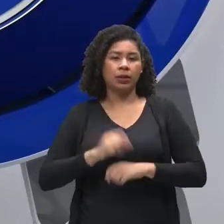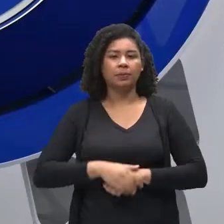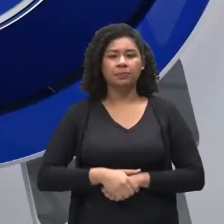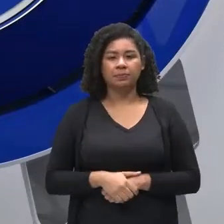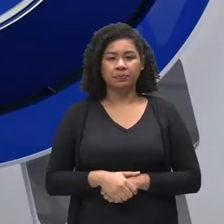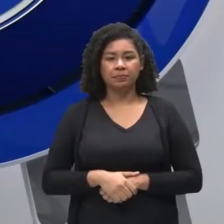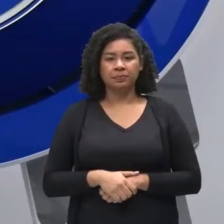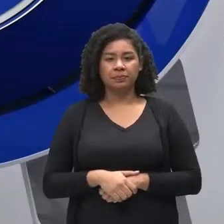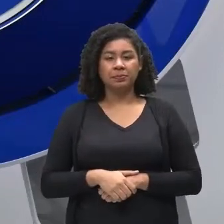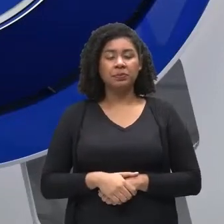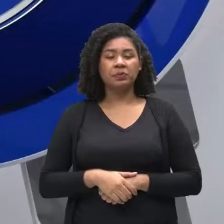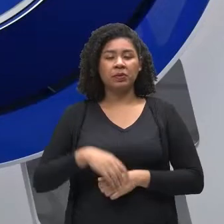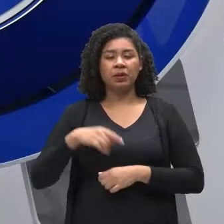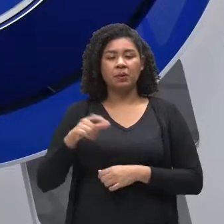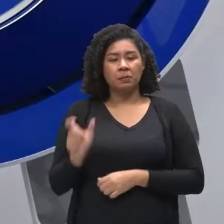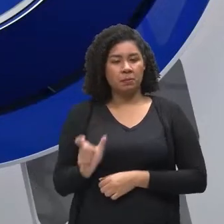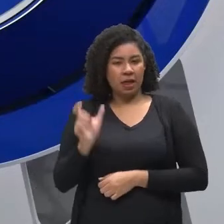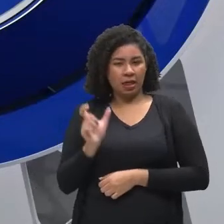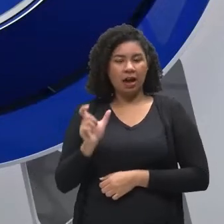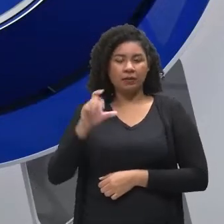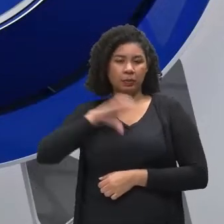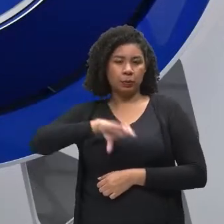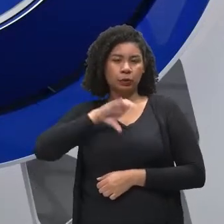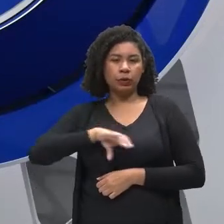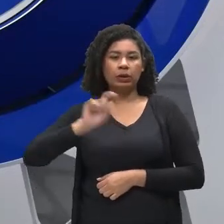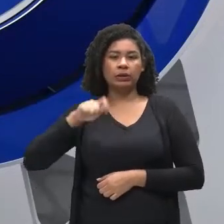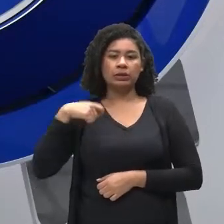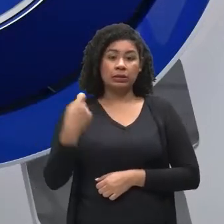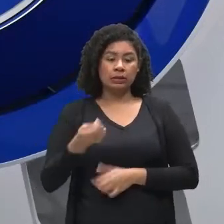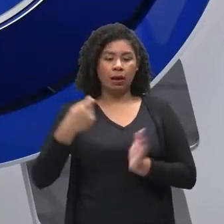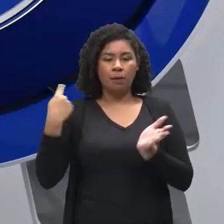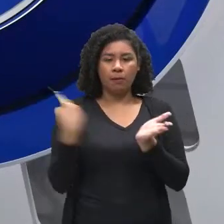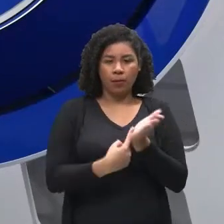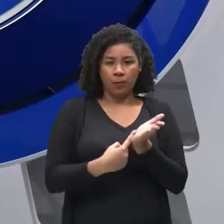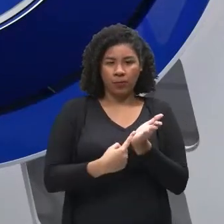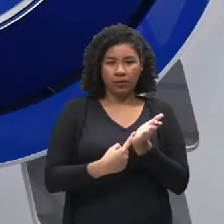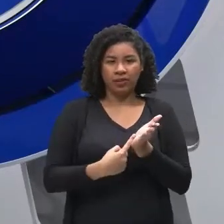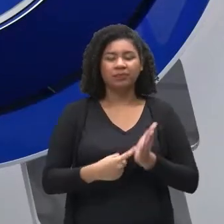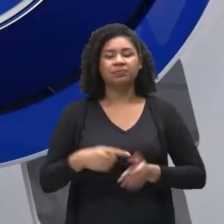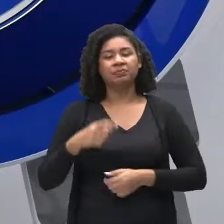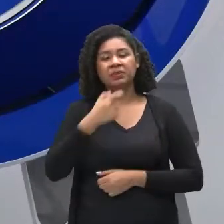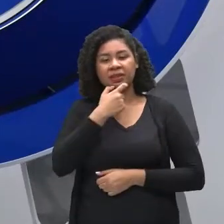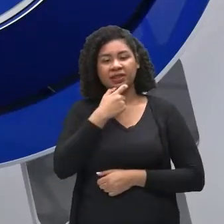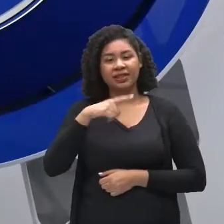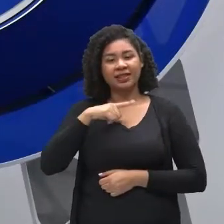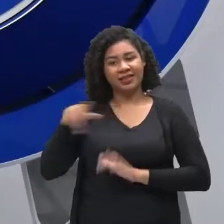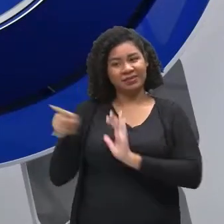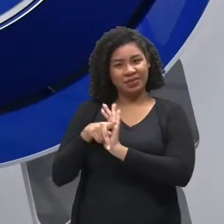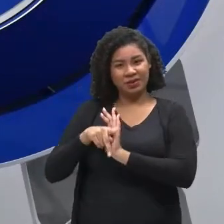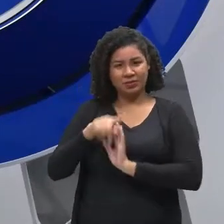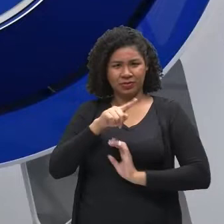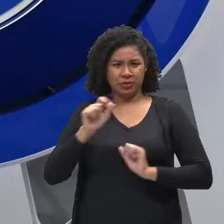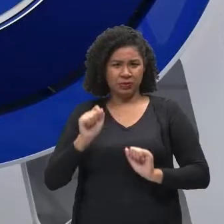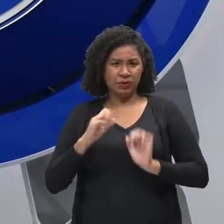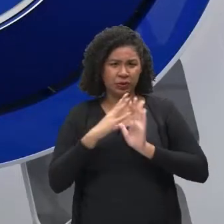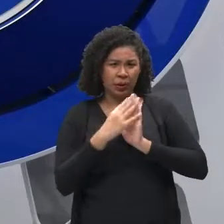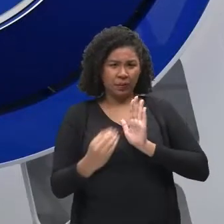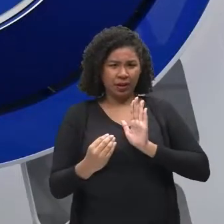gente fala combinado, né? Em língua portuguesa. Em inglês, a gente fala deal. Can you repeat? Vocês podem repetir